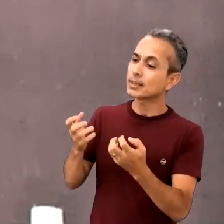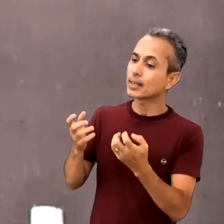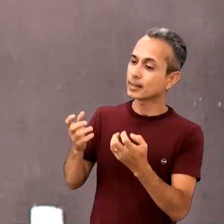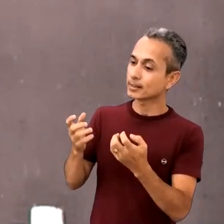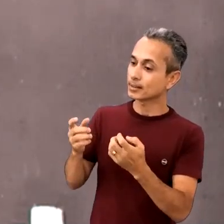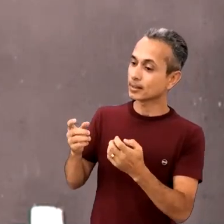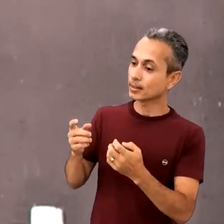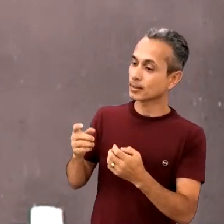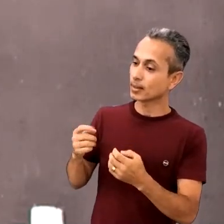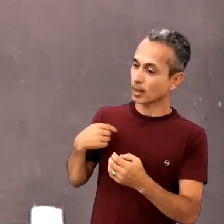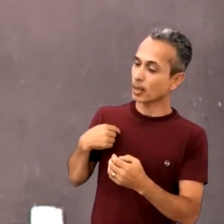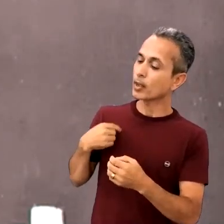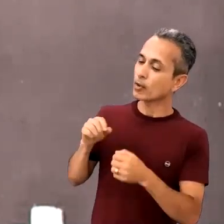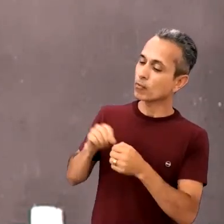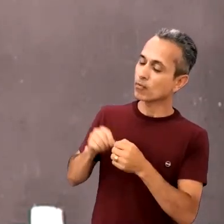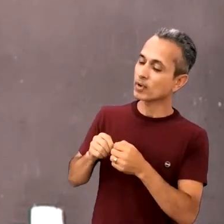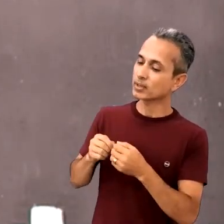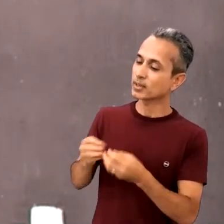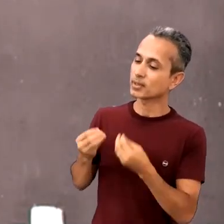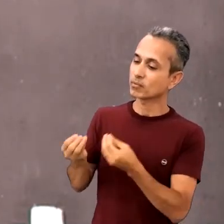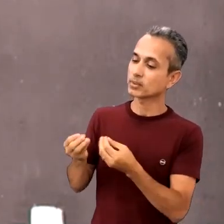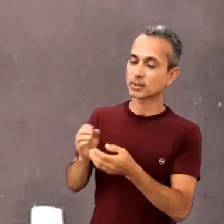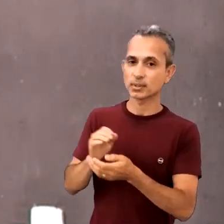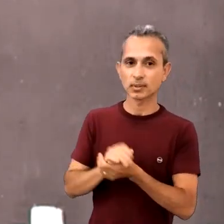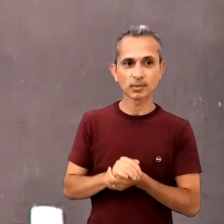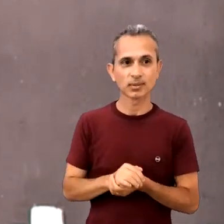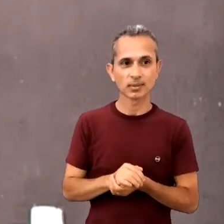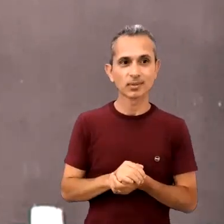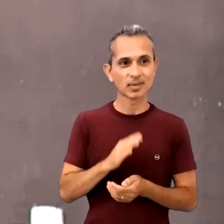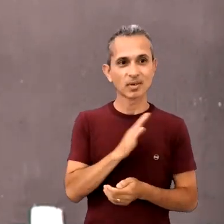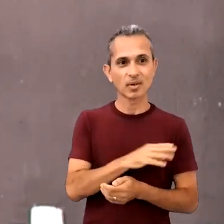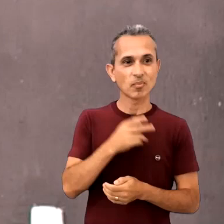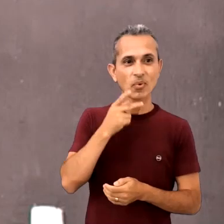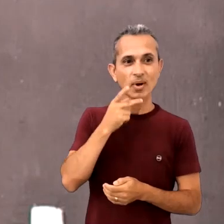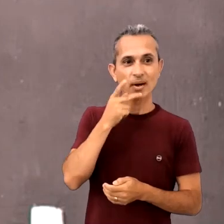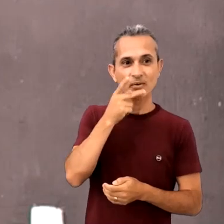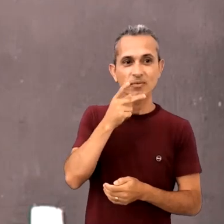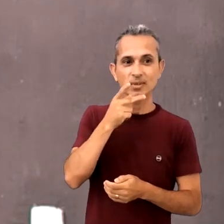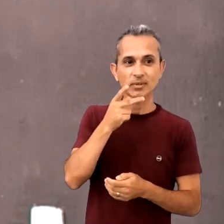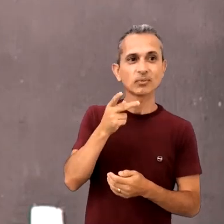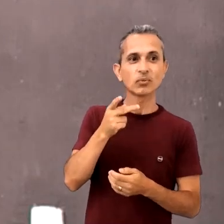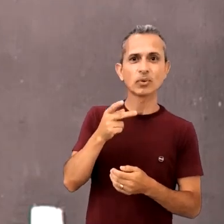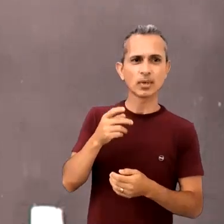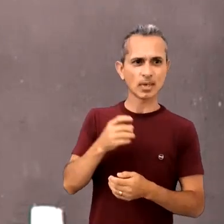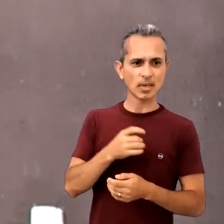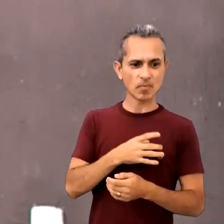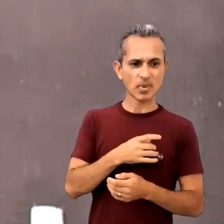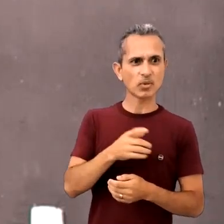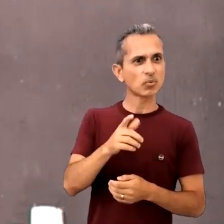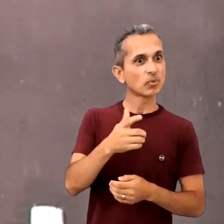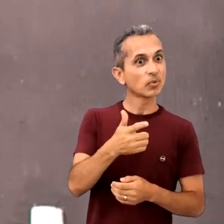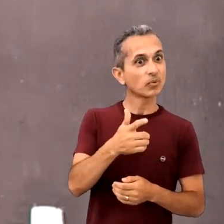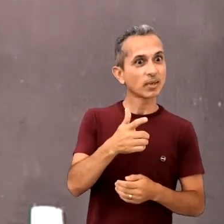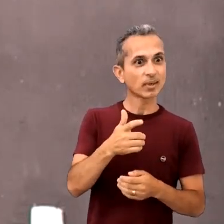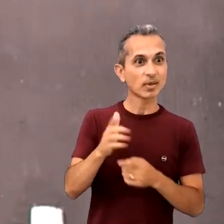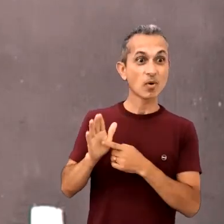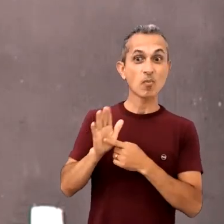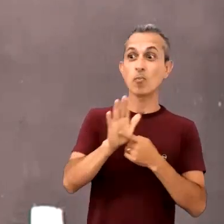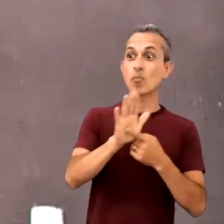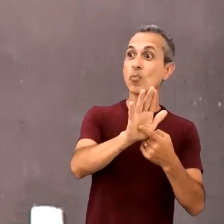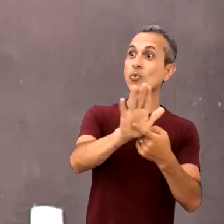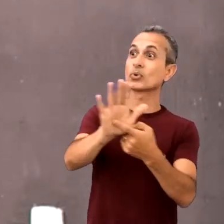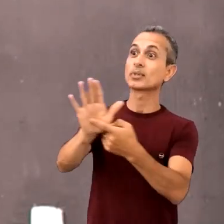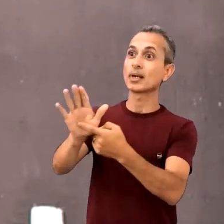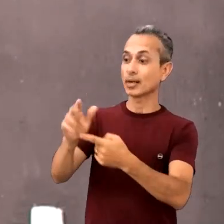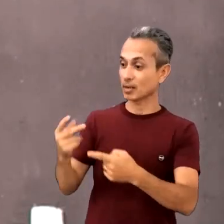não tenho medo nenhum de assumir esse relacionamento diante de toda a sociedade. Não existe nada contrário a isso.